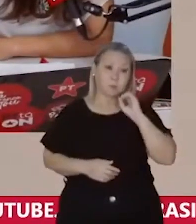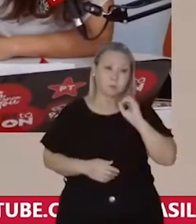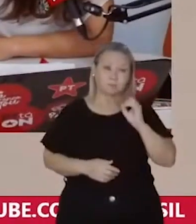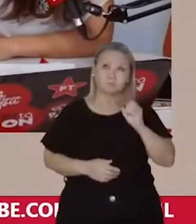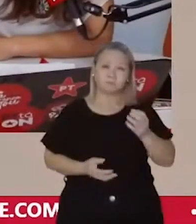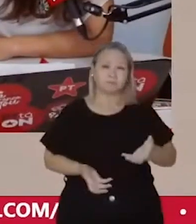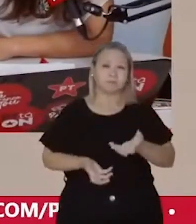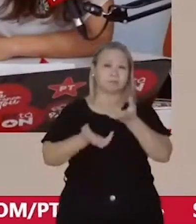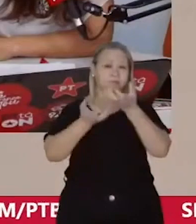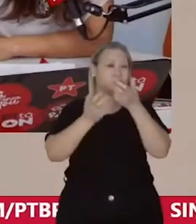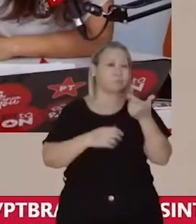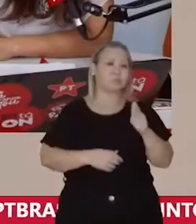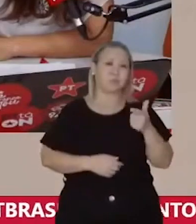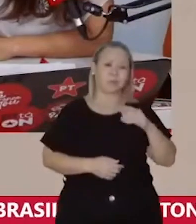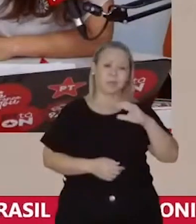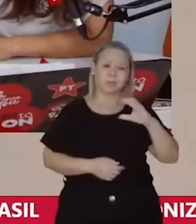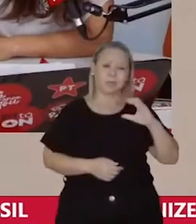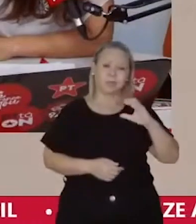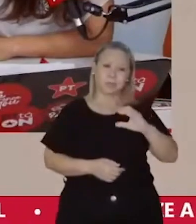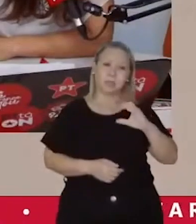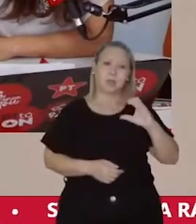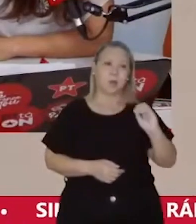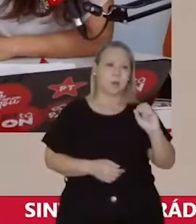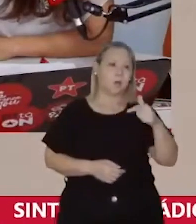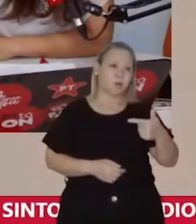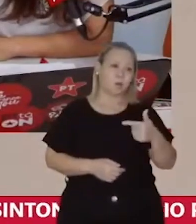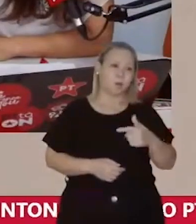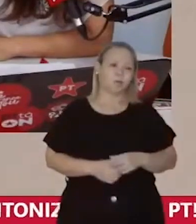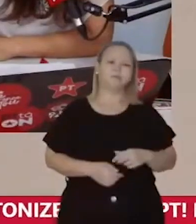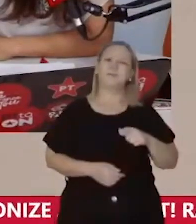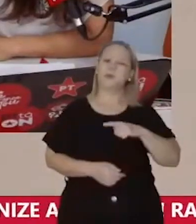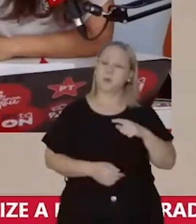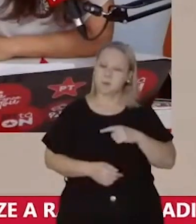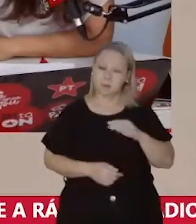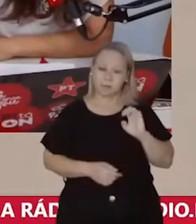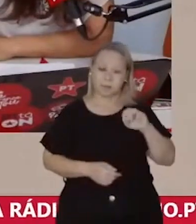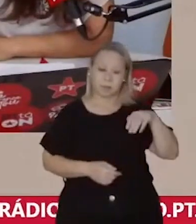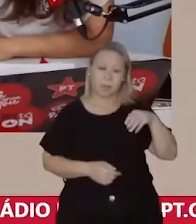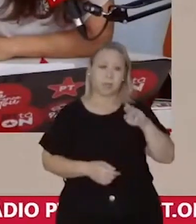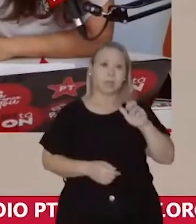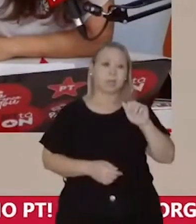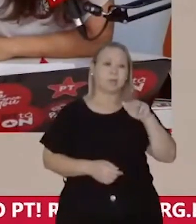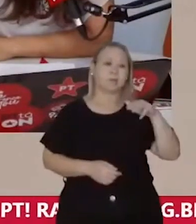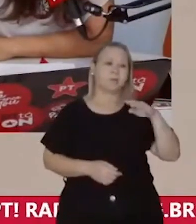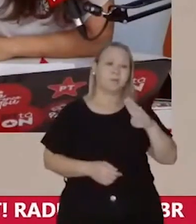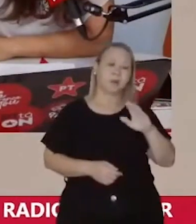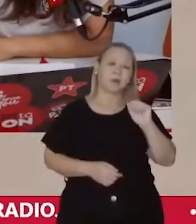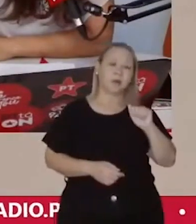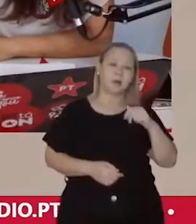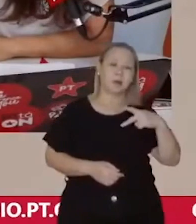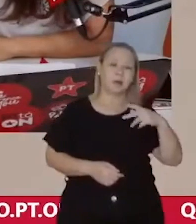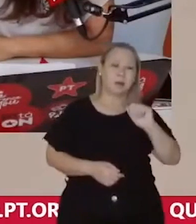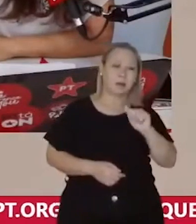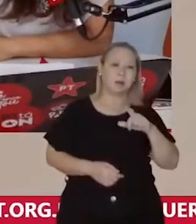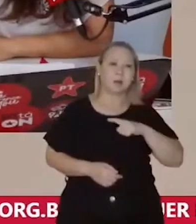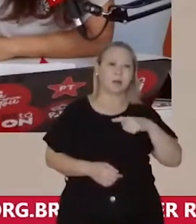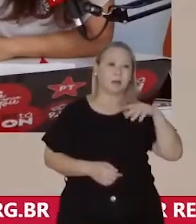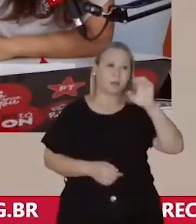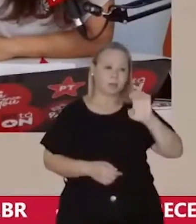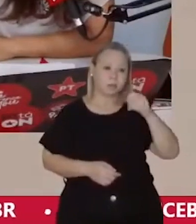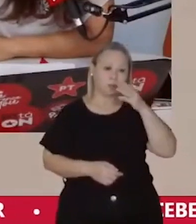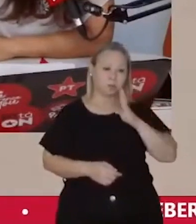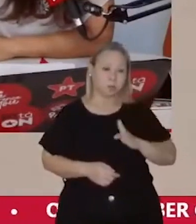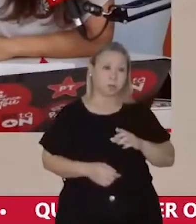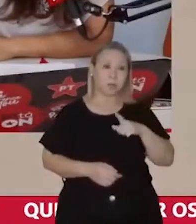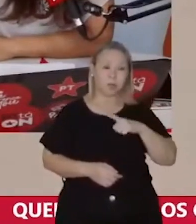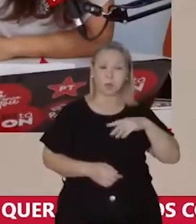vai ter que investir mais nisso. Nós já temos os meios. Nós temos a Embrapa, o Estado, novamente, como você falou, o Estado tem um papel fundamental, e